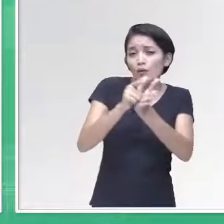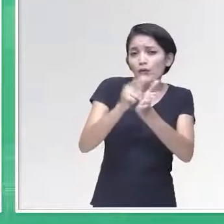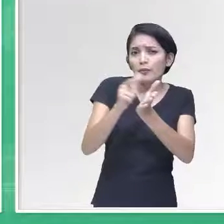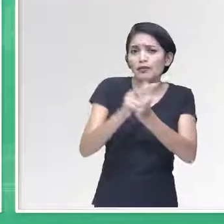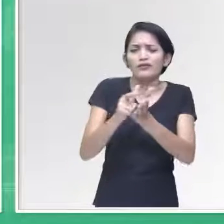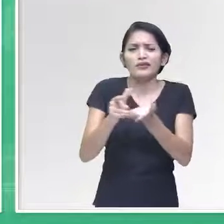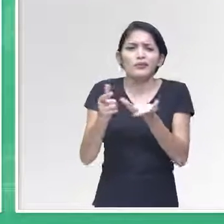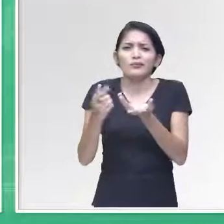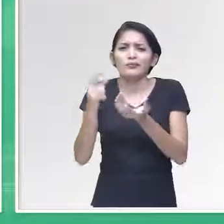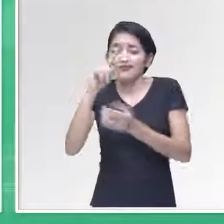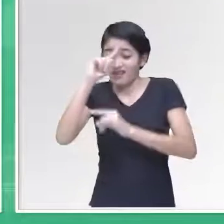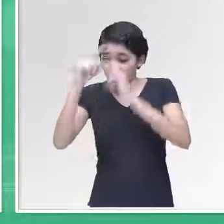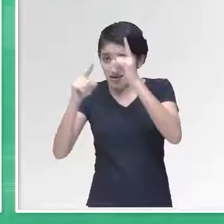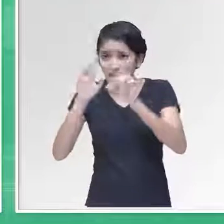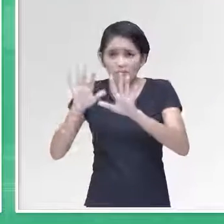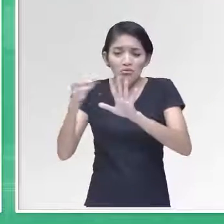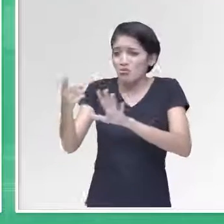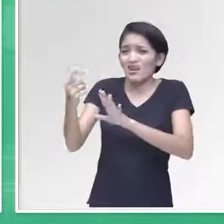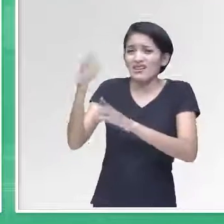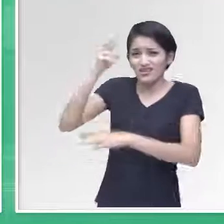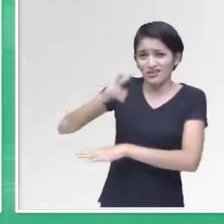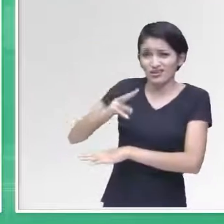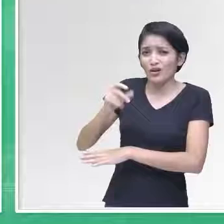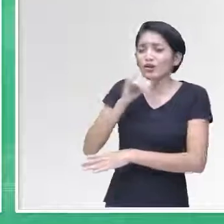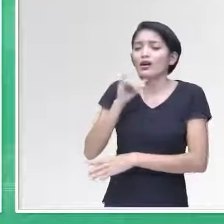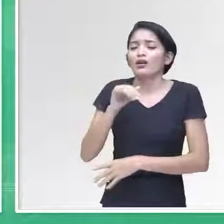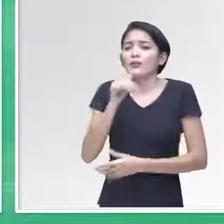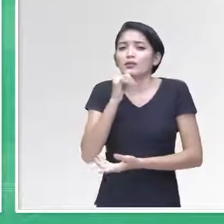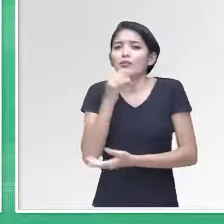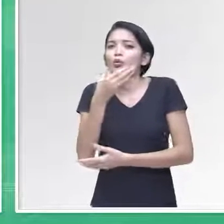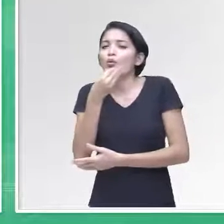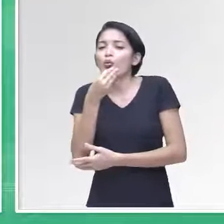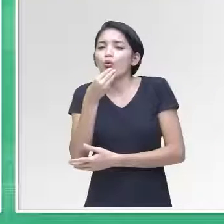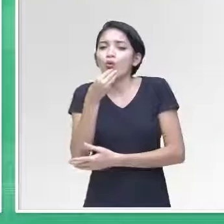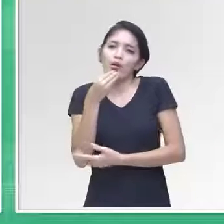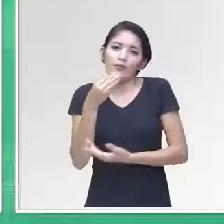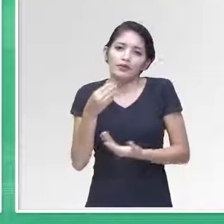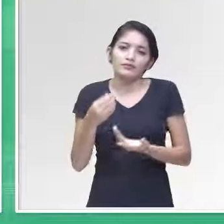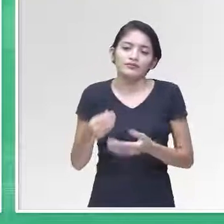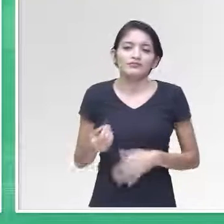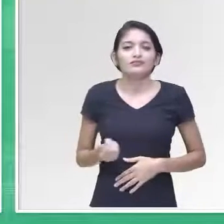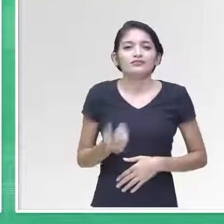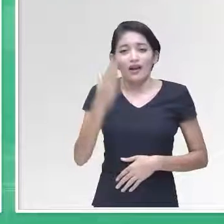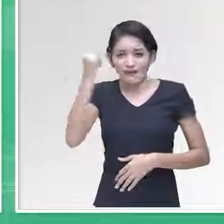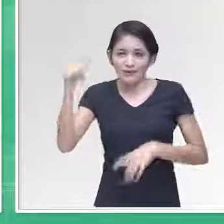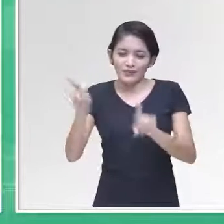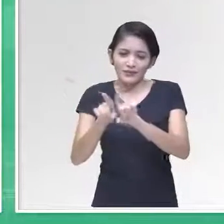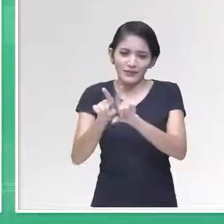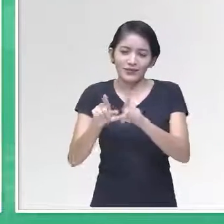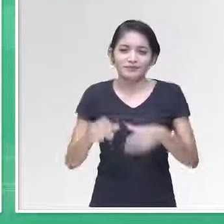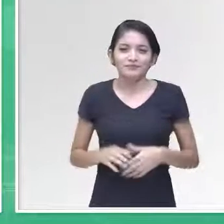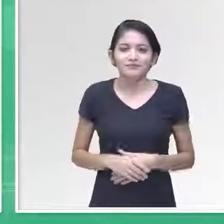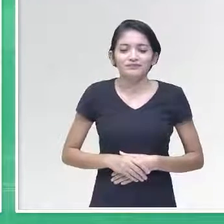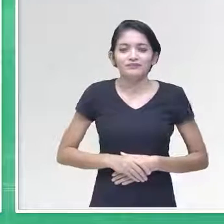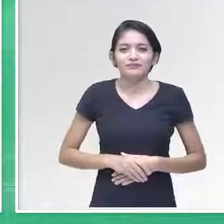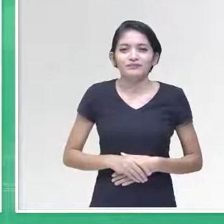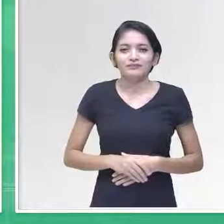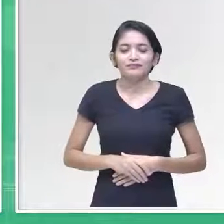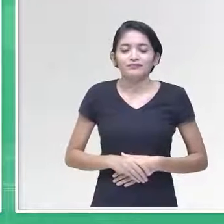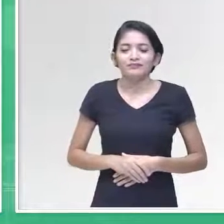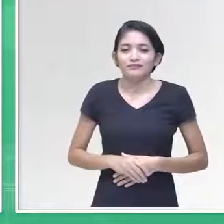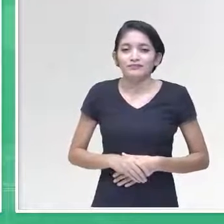acidentalmente inventado, mas não tem história, por esse cara aí, Spencer Silver, né? E é um sucesso até hoje. Vamos ver o que é que a nossa amiga aí, ela